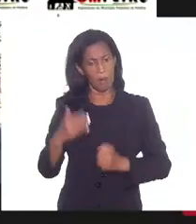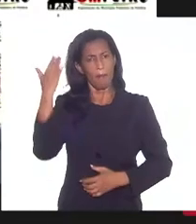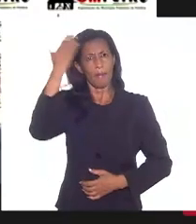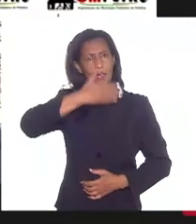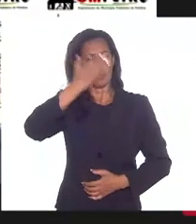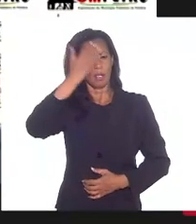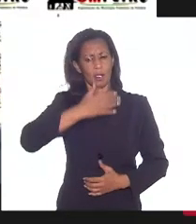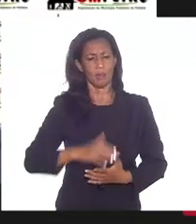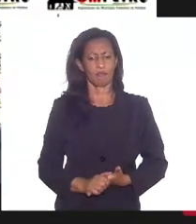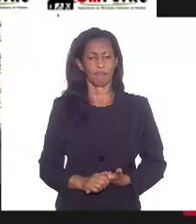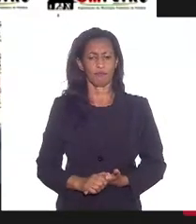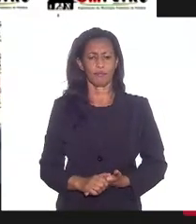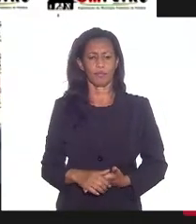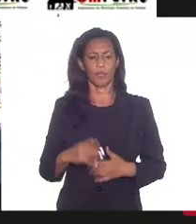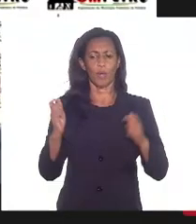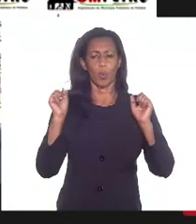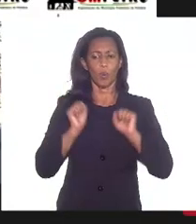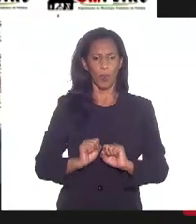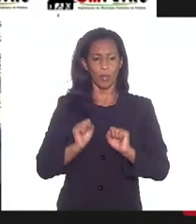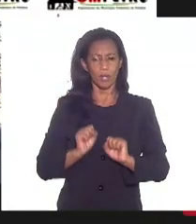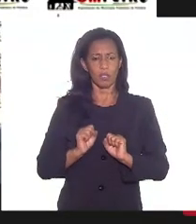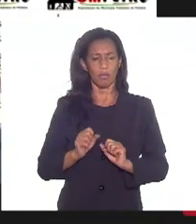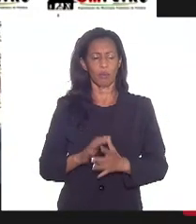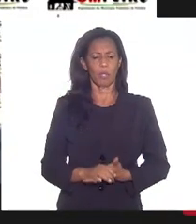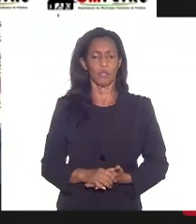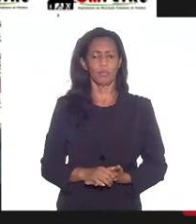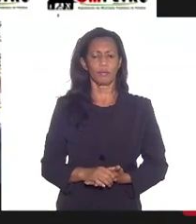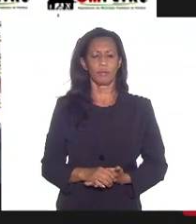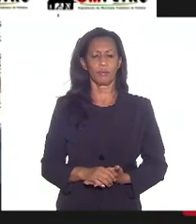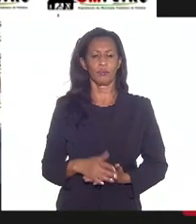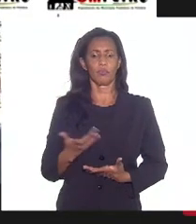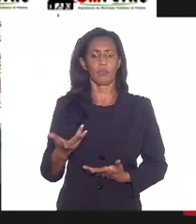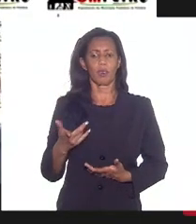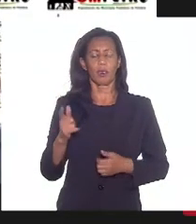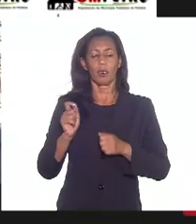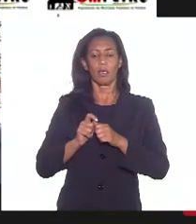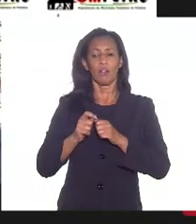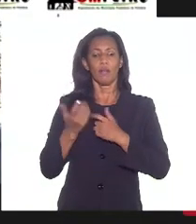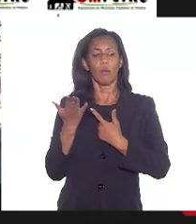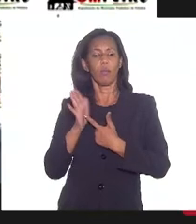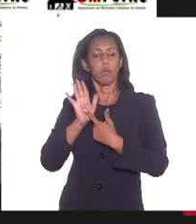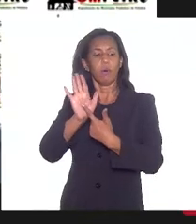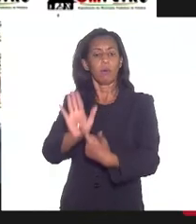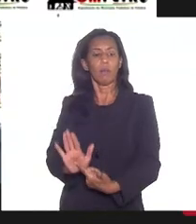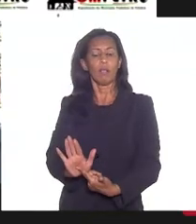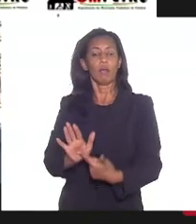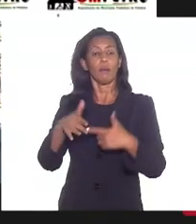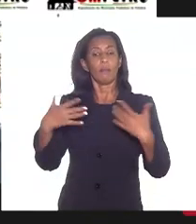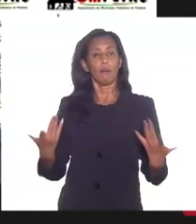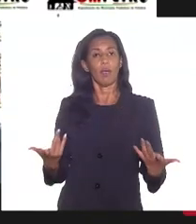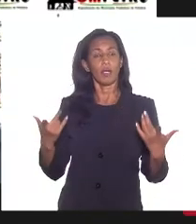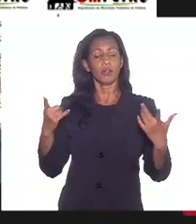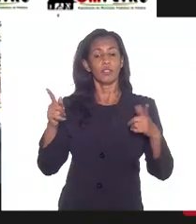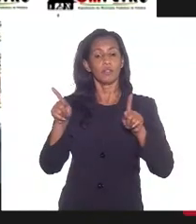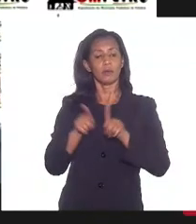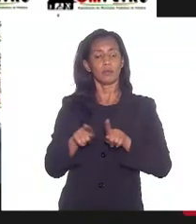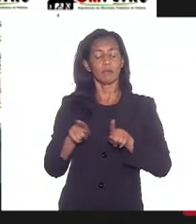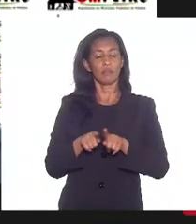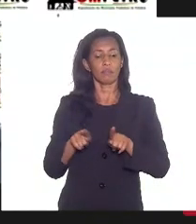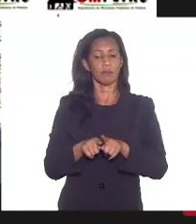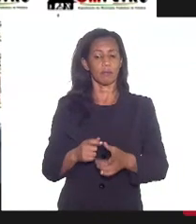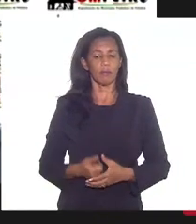presente. Possivelmente, eu não sei quem será que vai fazer a apresentação, mas possivelmente será